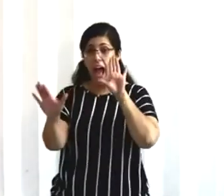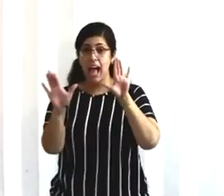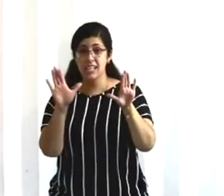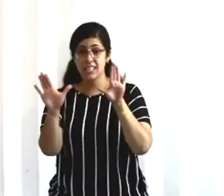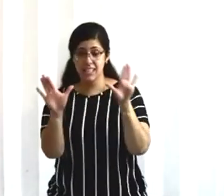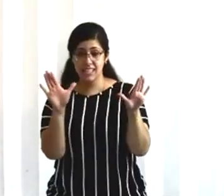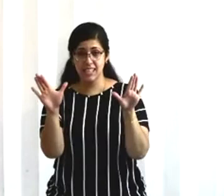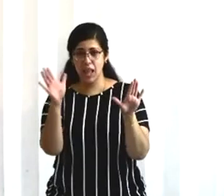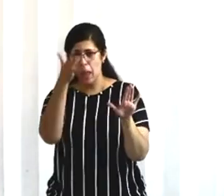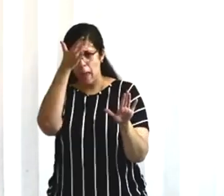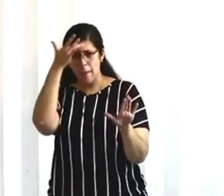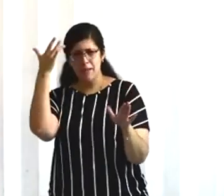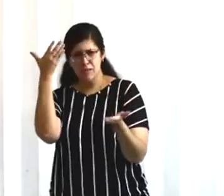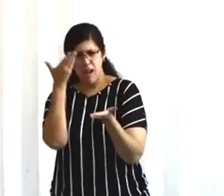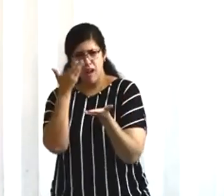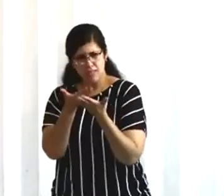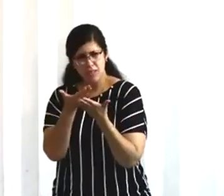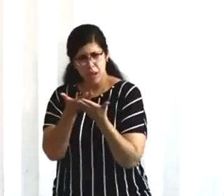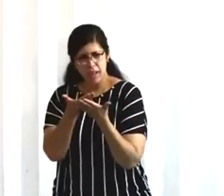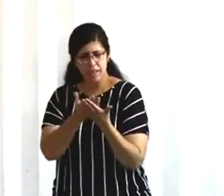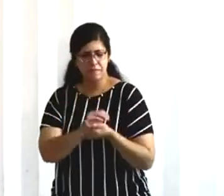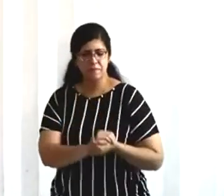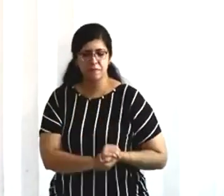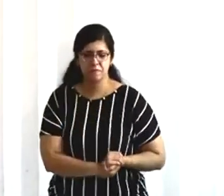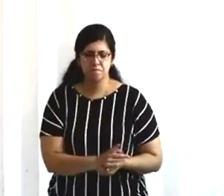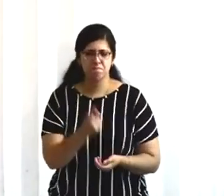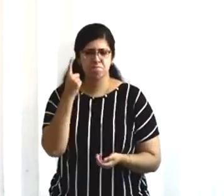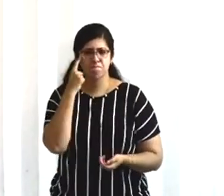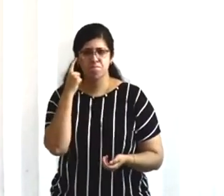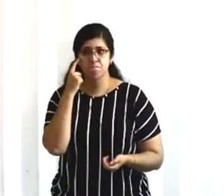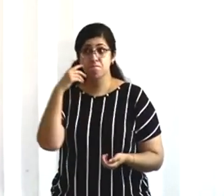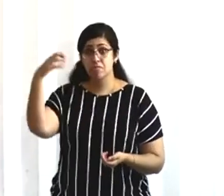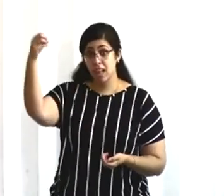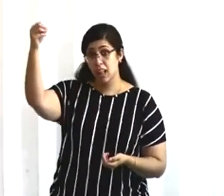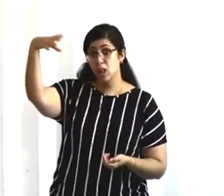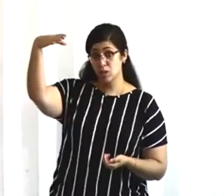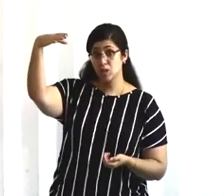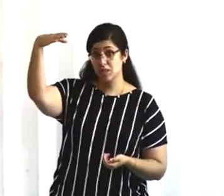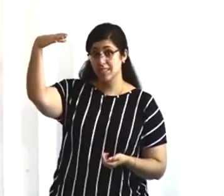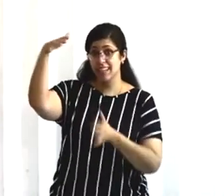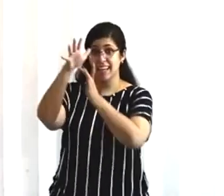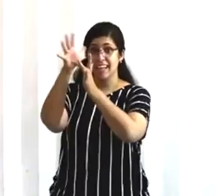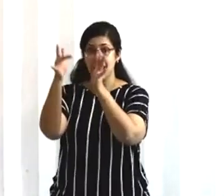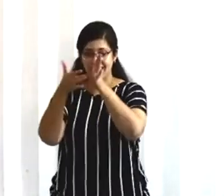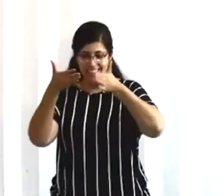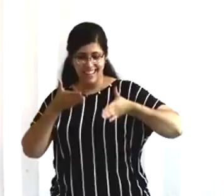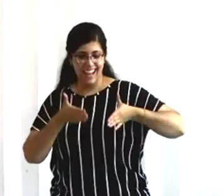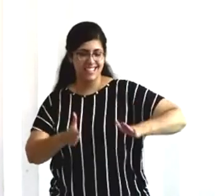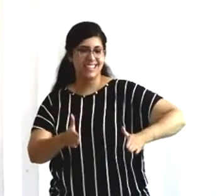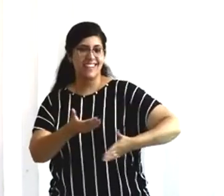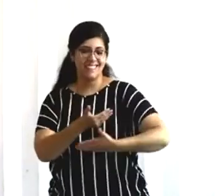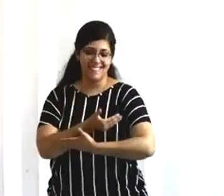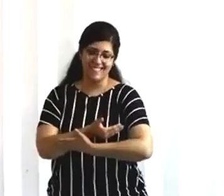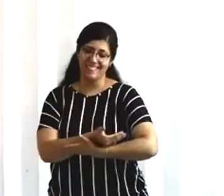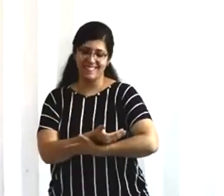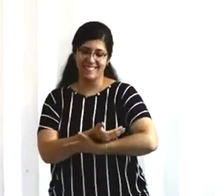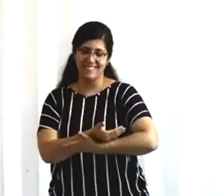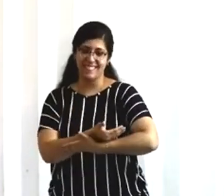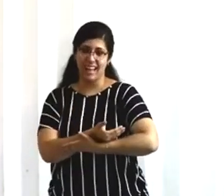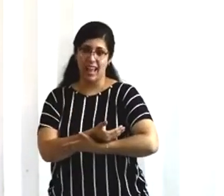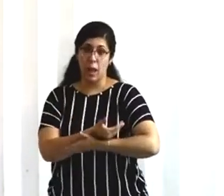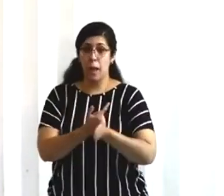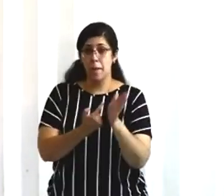a achar que essa luz do menino que nasceu estava apontando para Ezequias, o